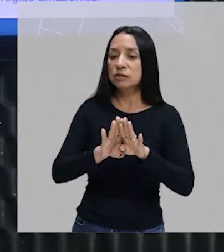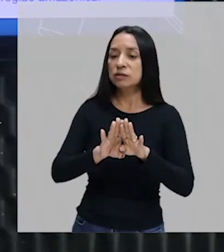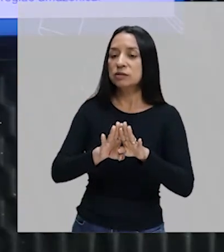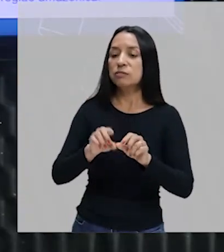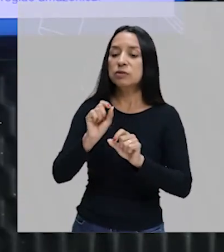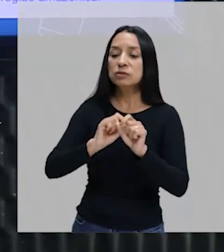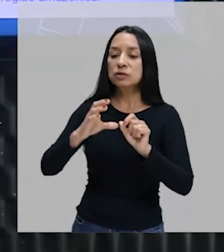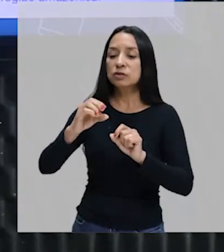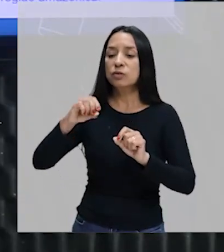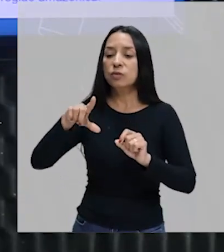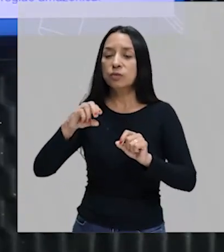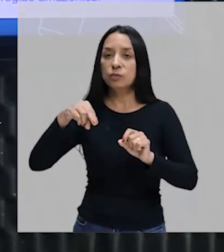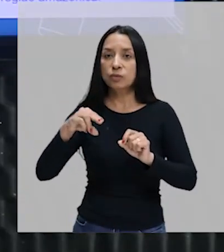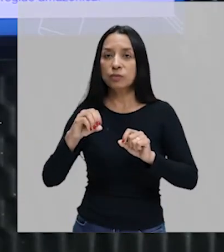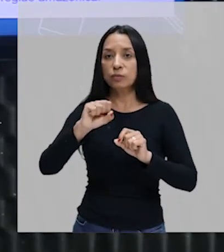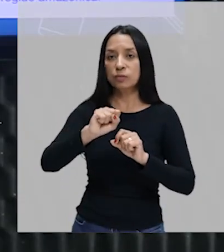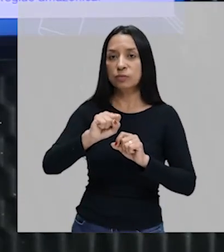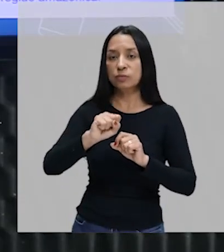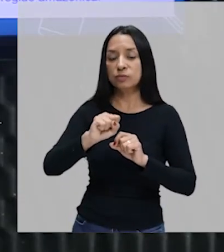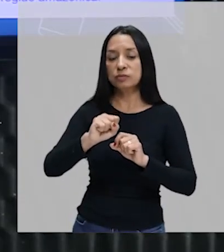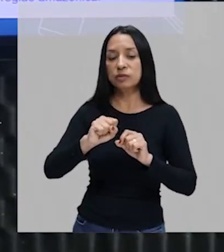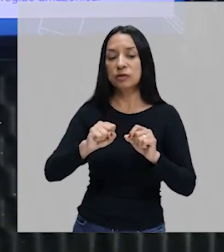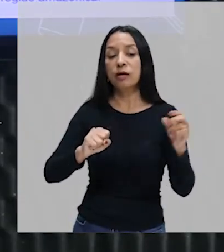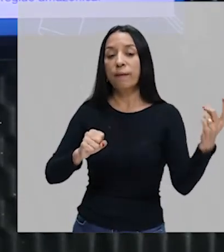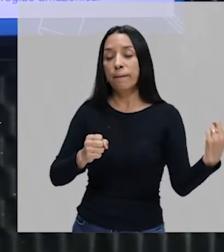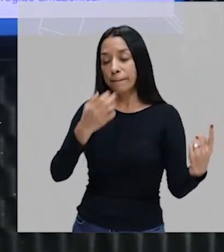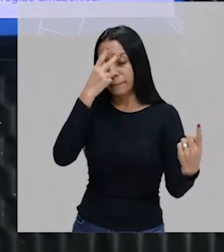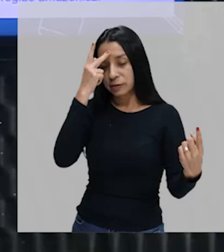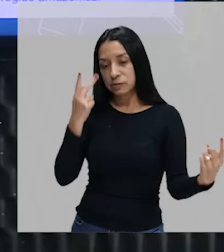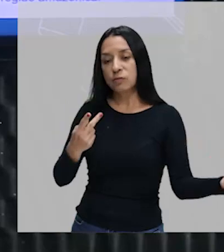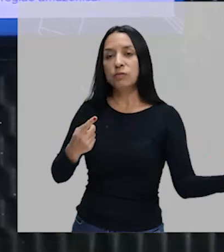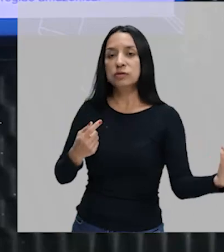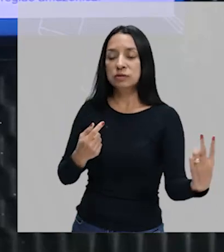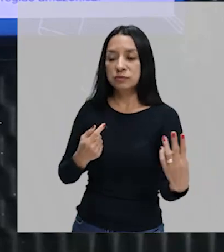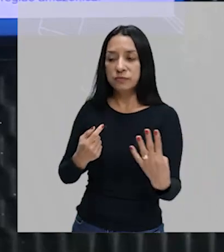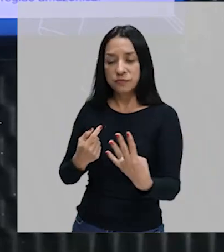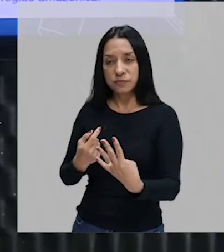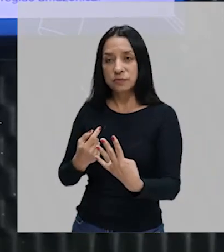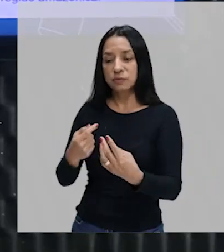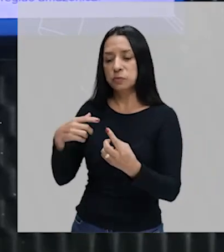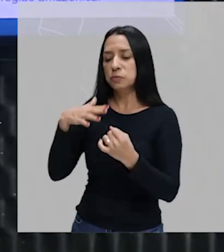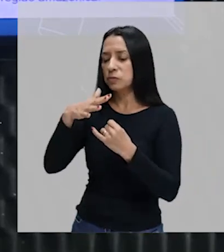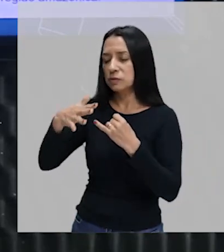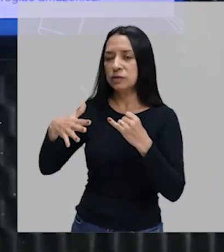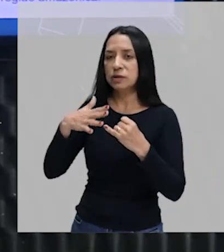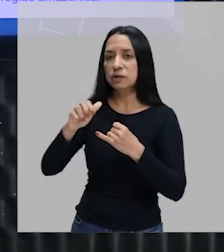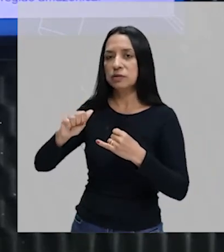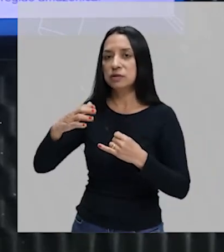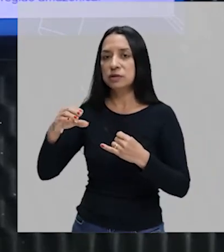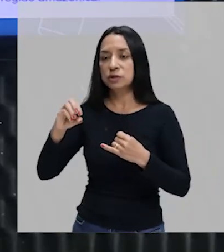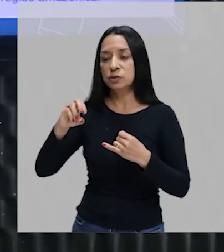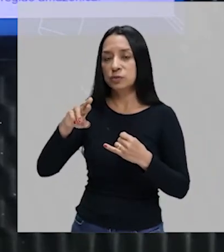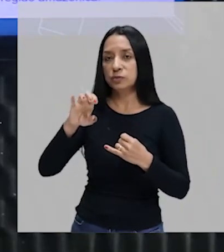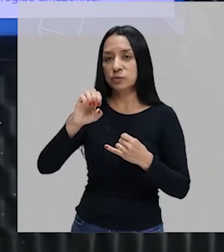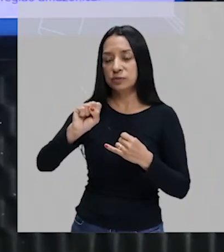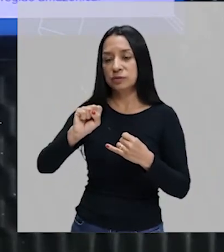de Açores. Colonos vindo da Ilha de Açores também receberiam essas terras